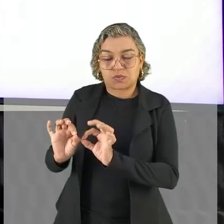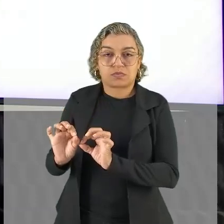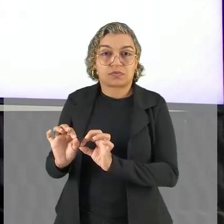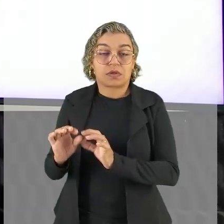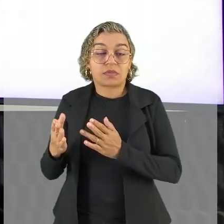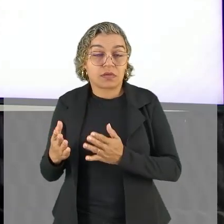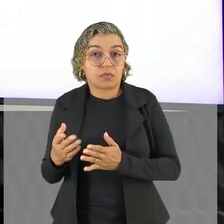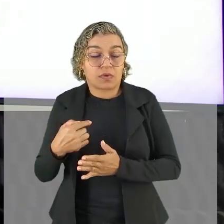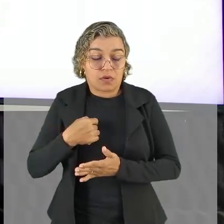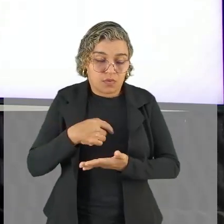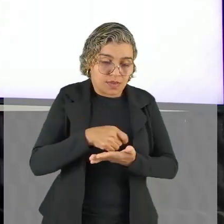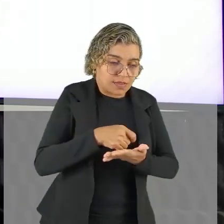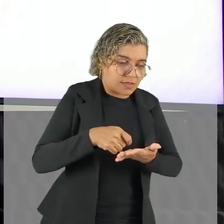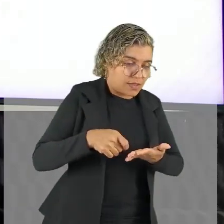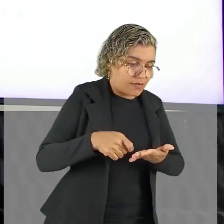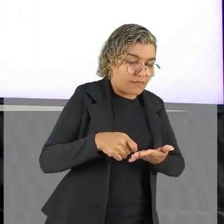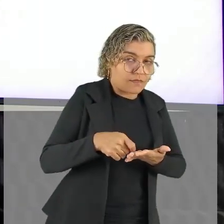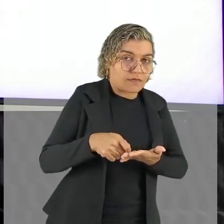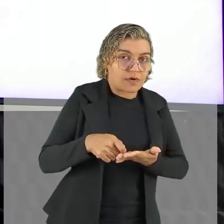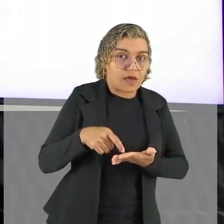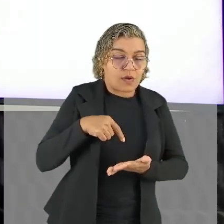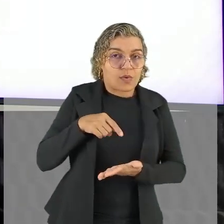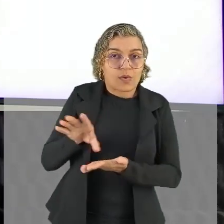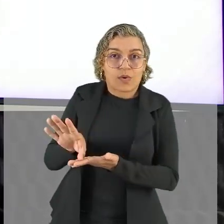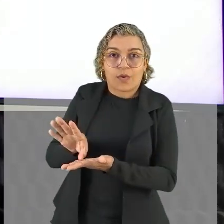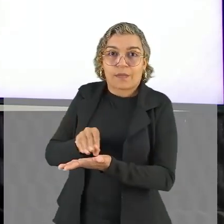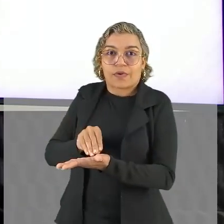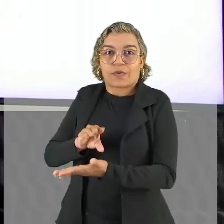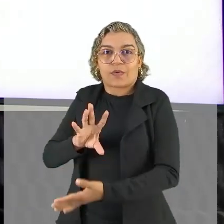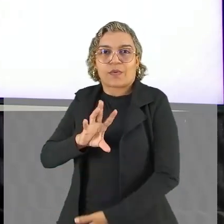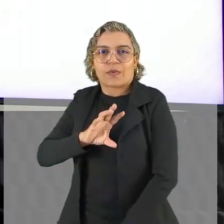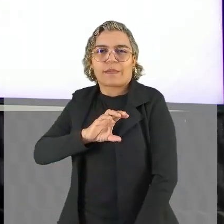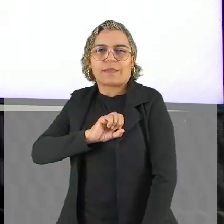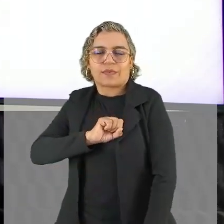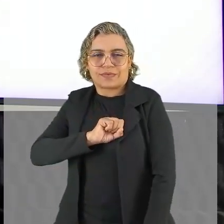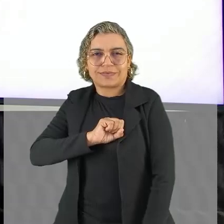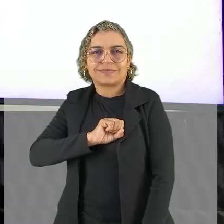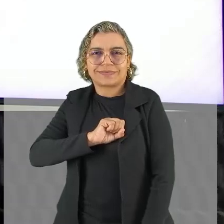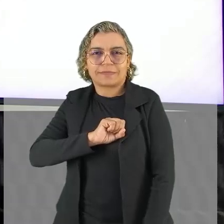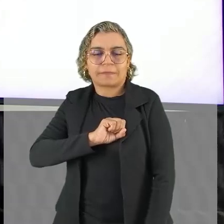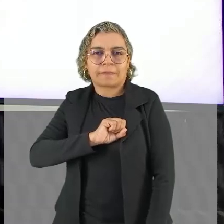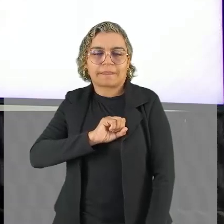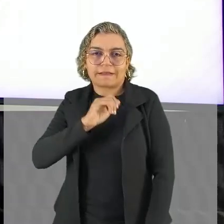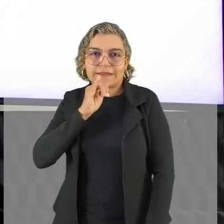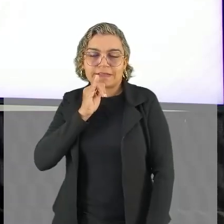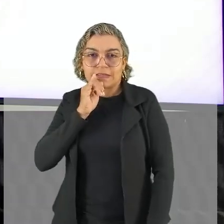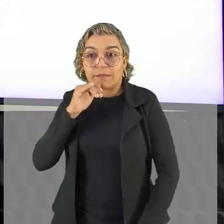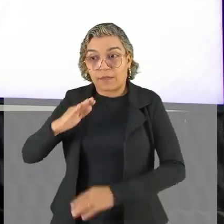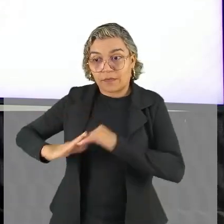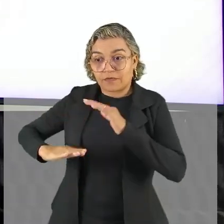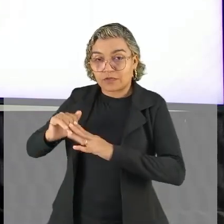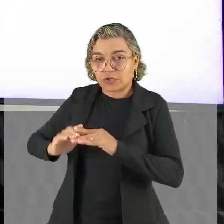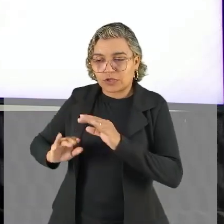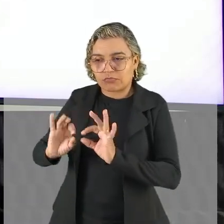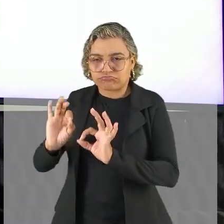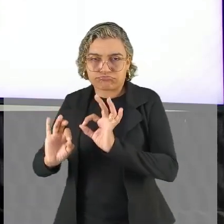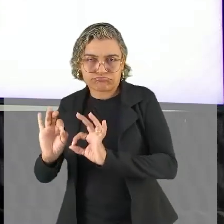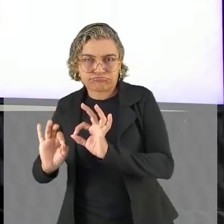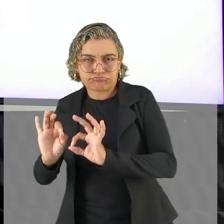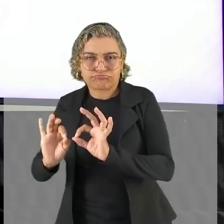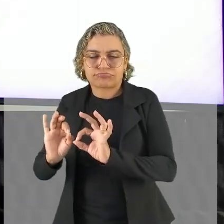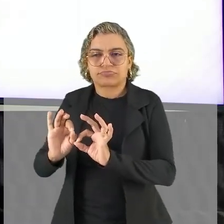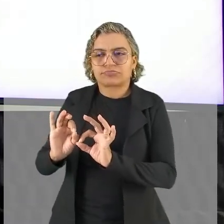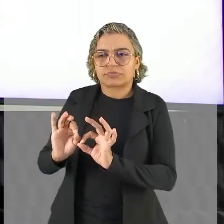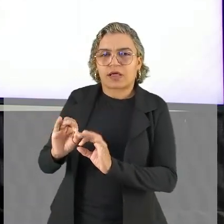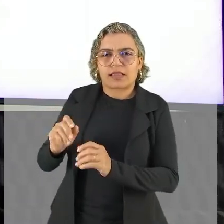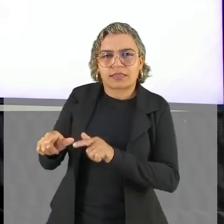imito o amor, com que ele, em ouro, o alto relevo. Ou seja, o ourives está fazendo lá suas peças com amor,